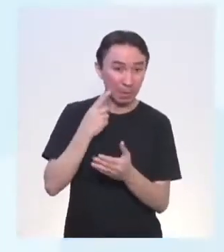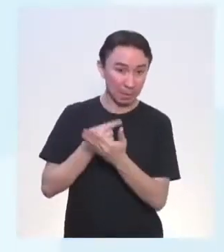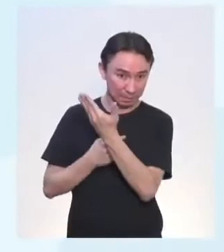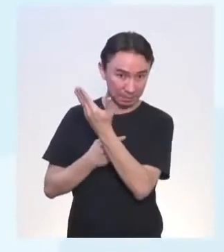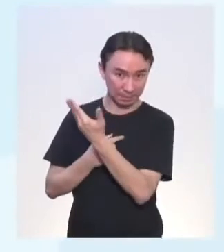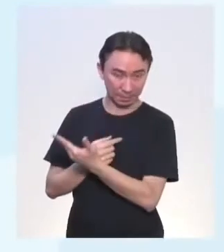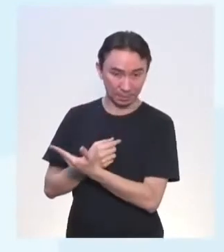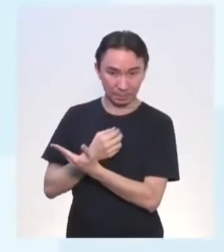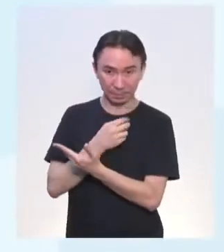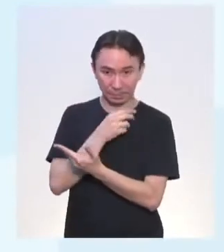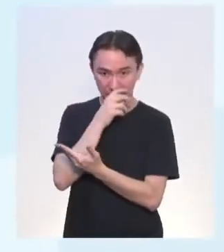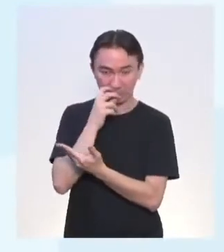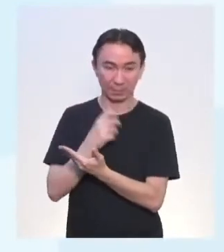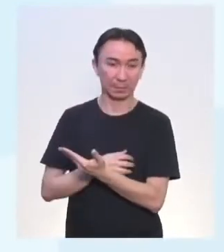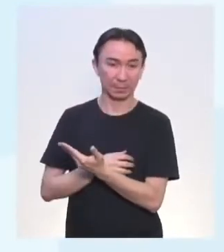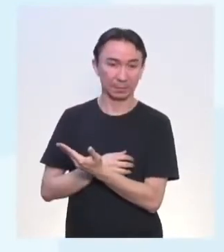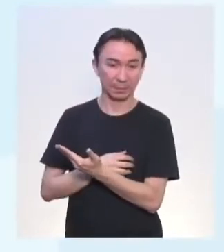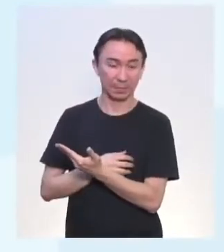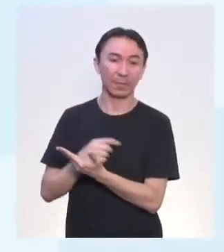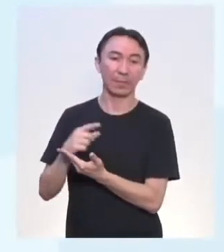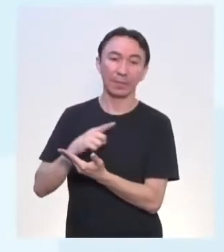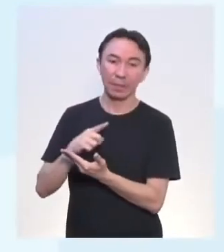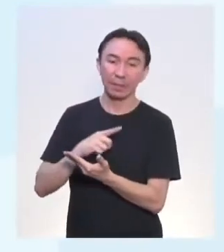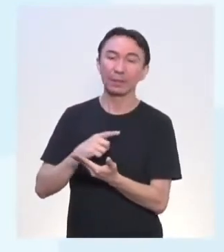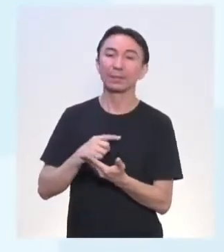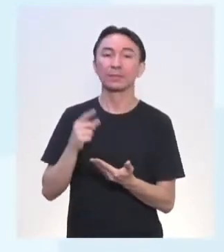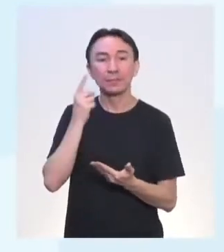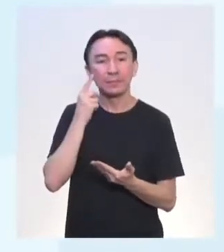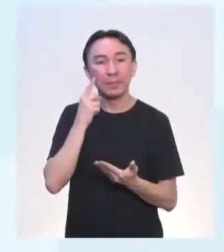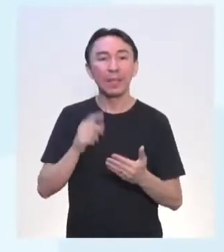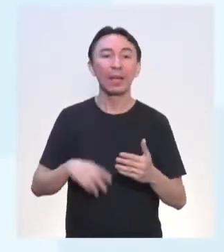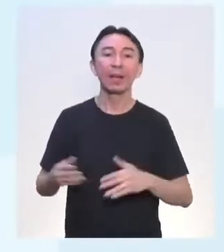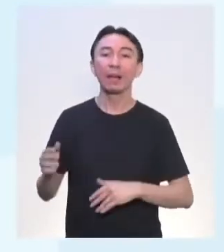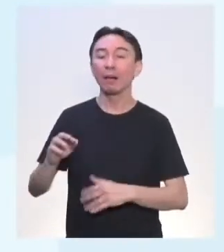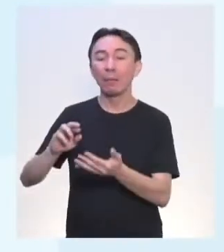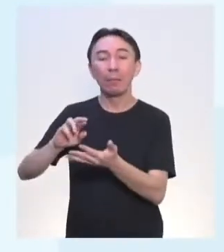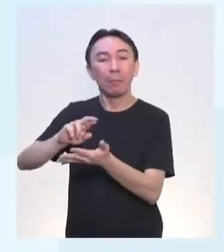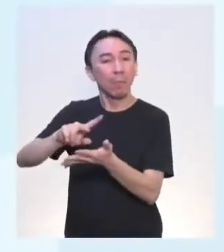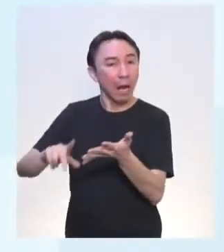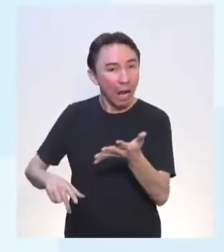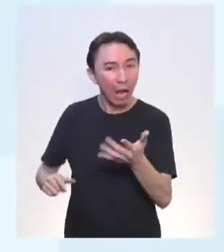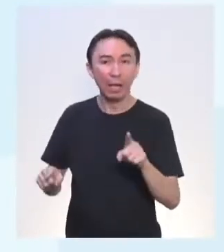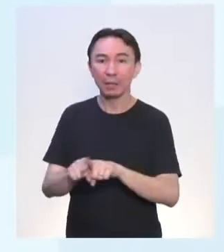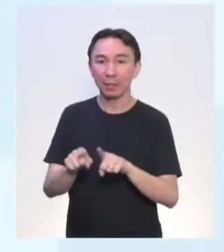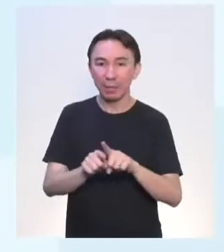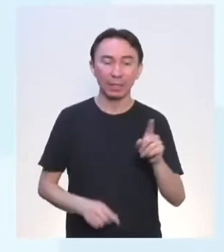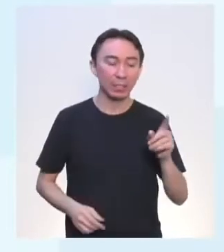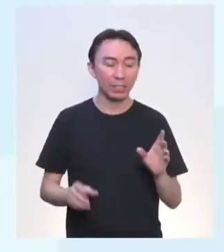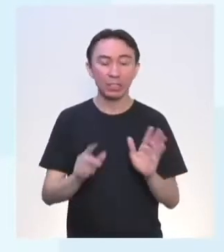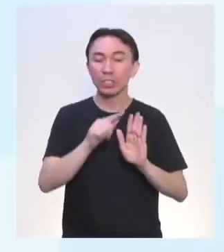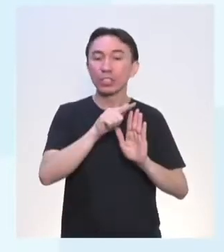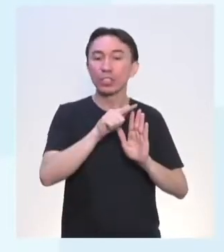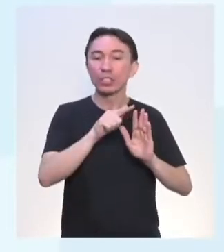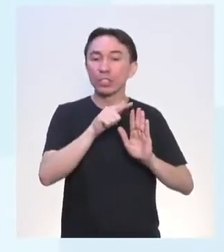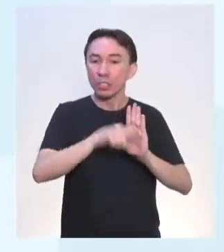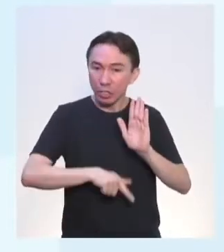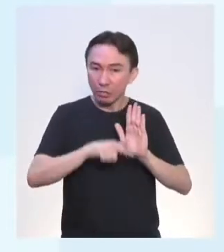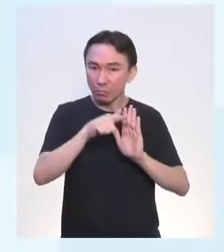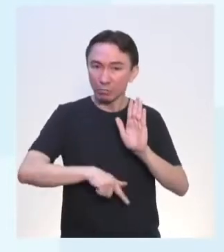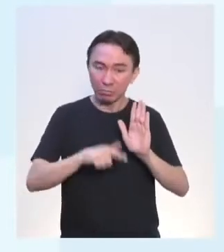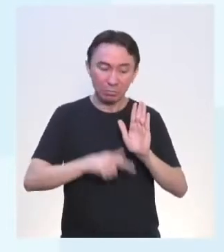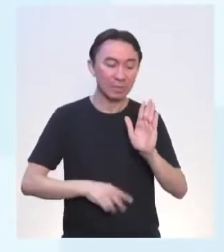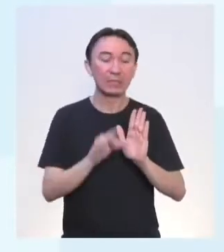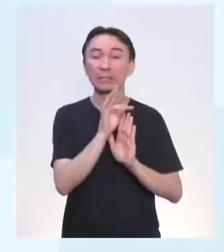sobre a página, características, finalidade e objetivo do gênero textual resumo. Então, hoje abordaremos o